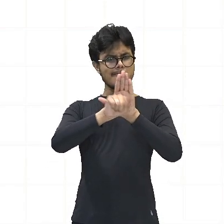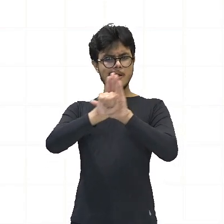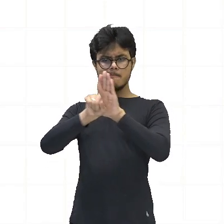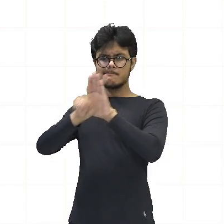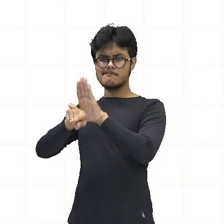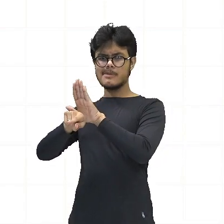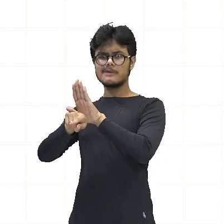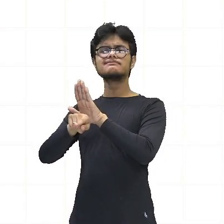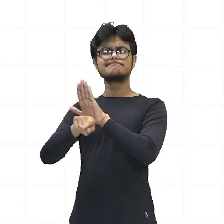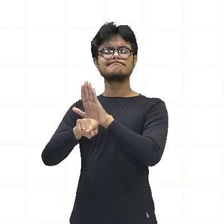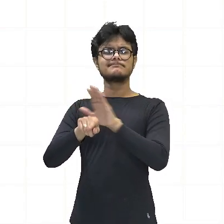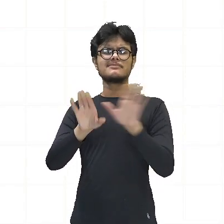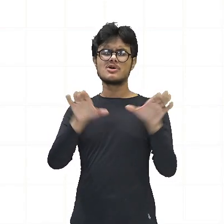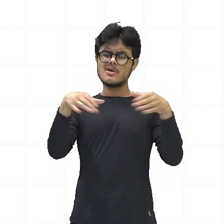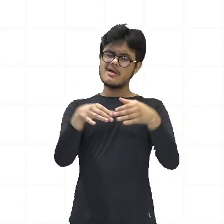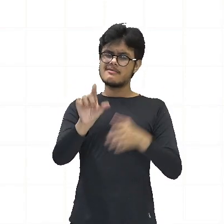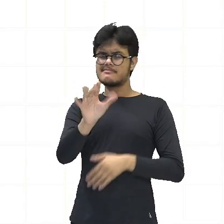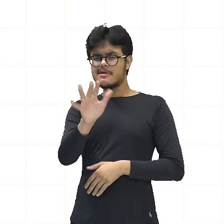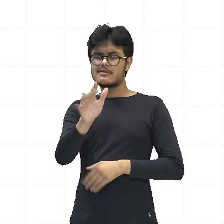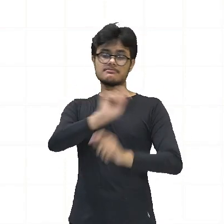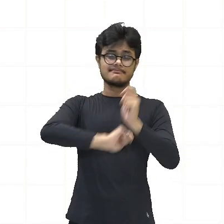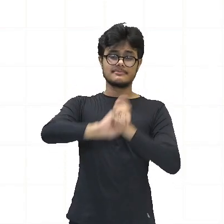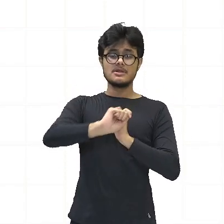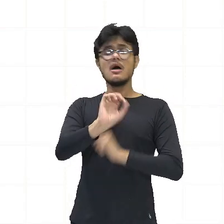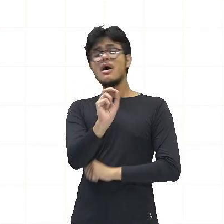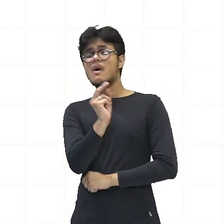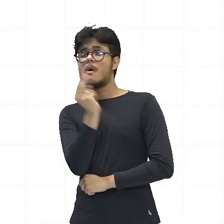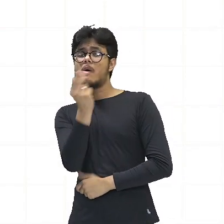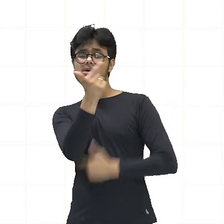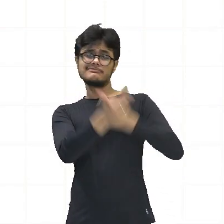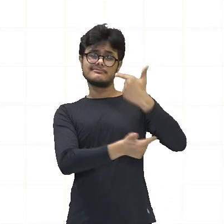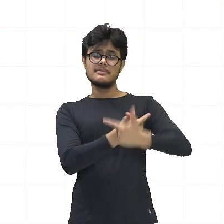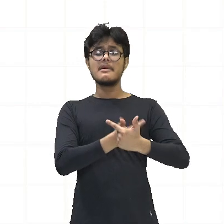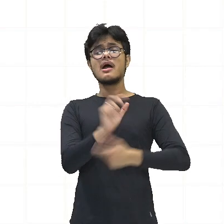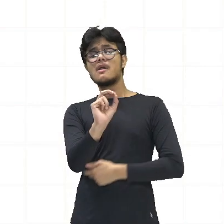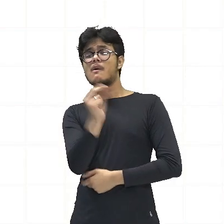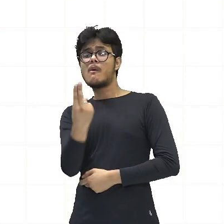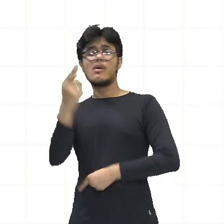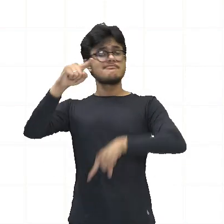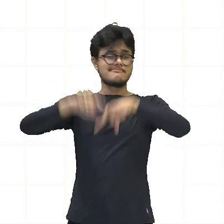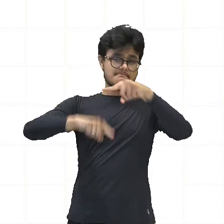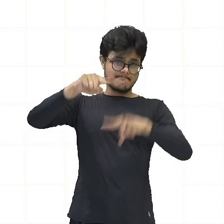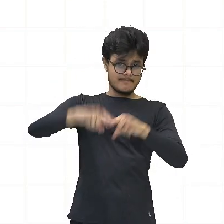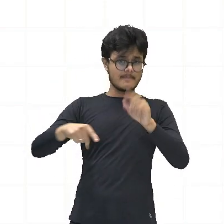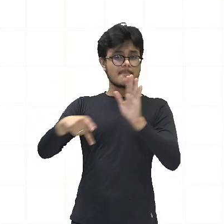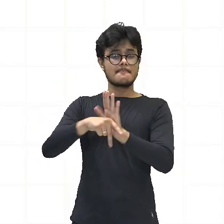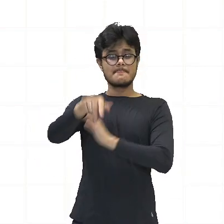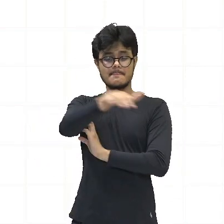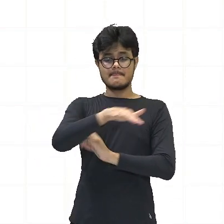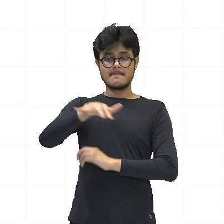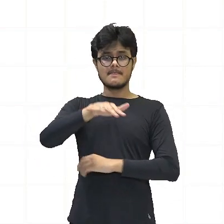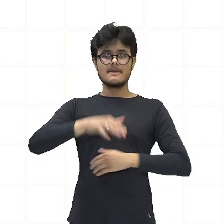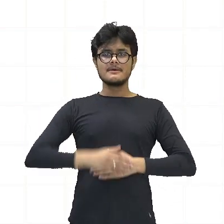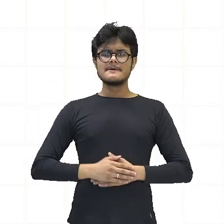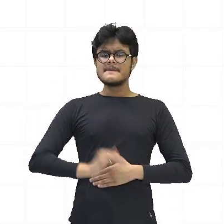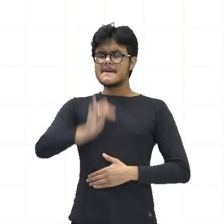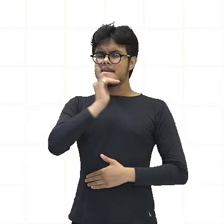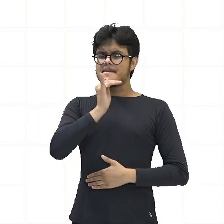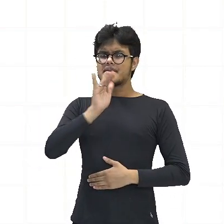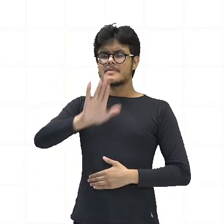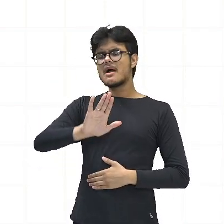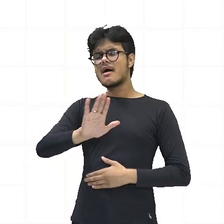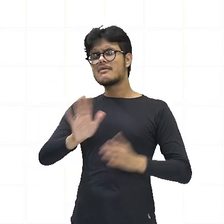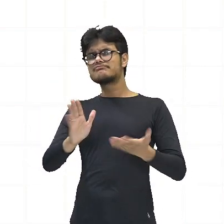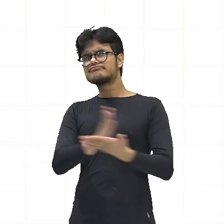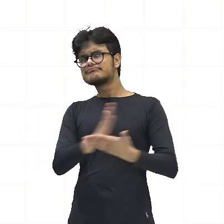da economia ou um produto colocado no mercado, tá? Então, nós temos como exemplo as empresas